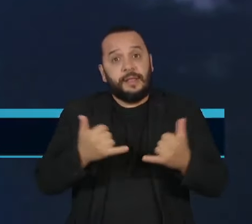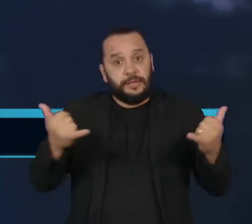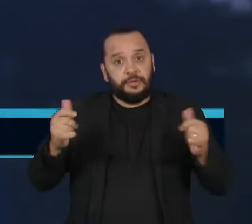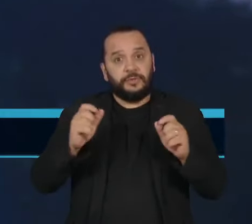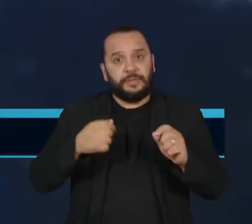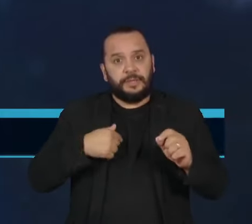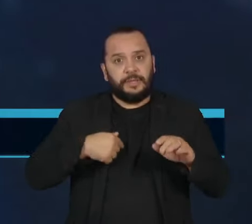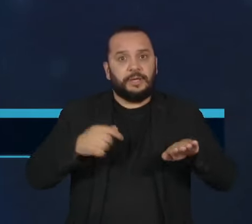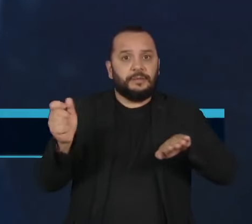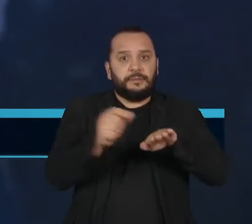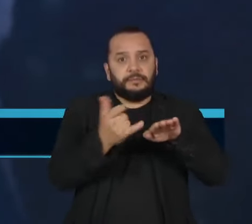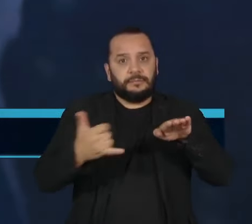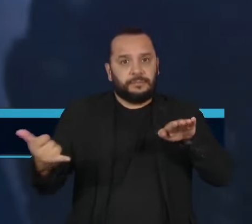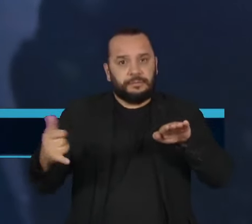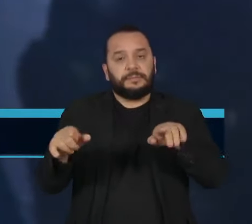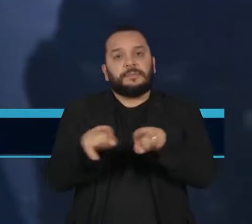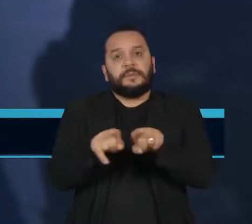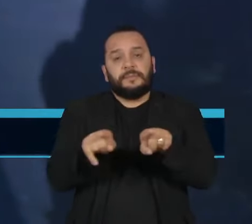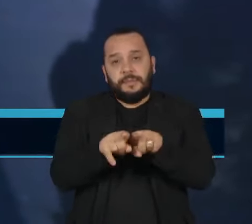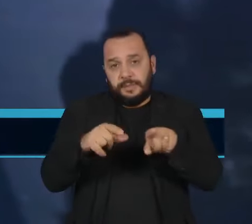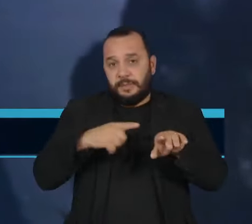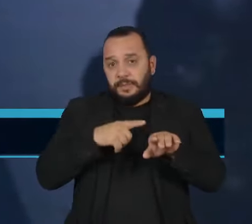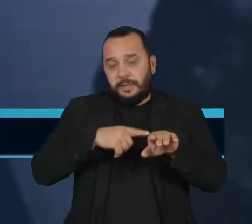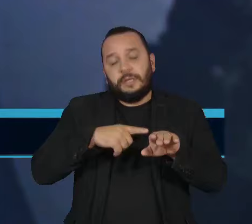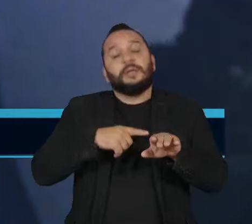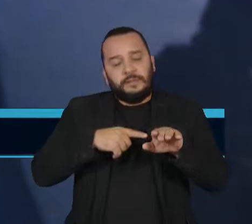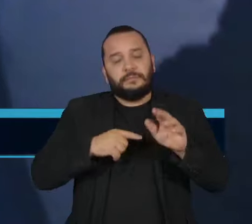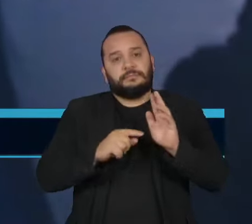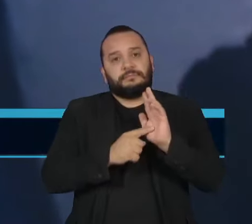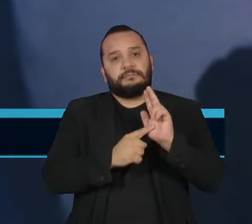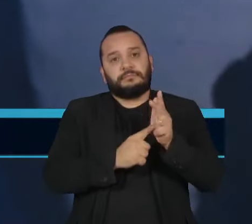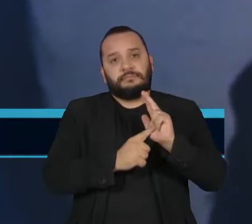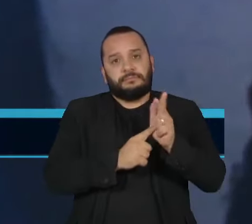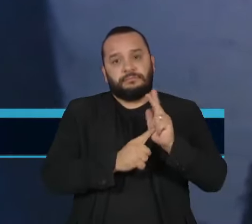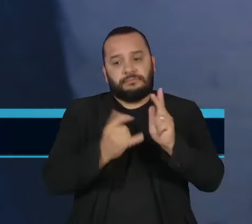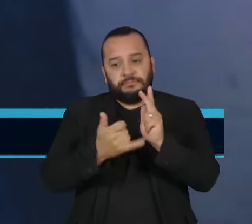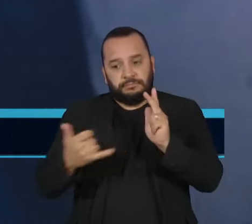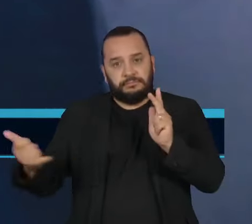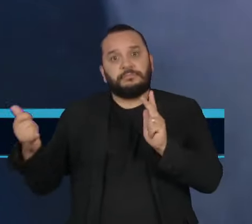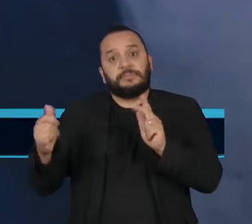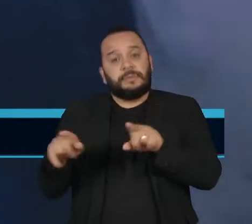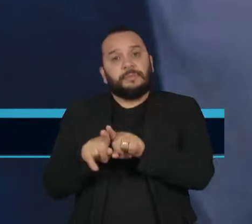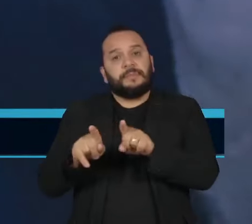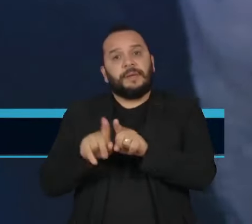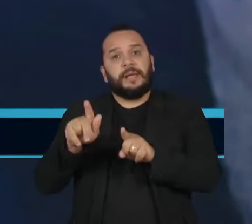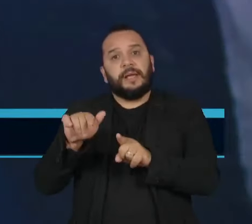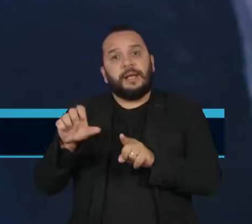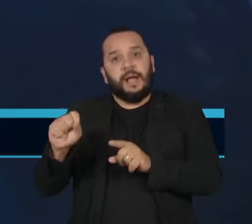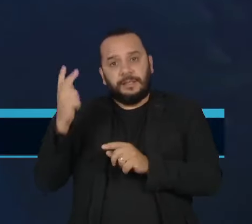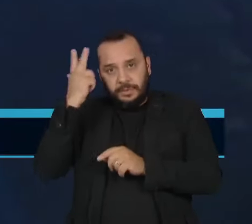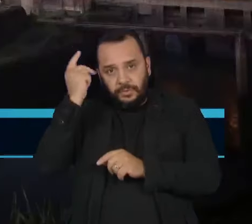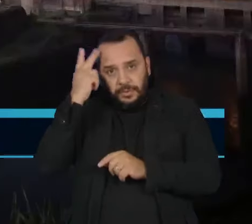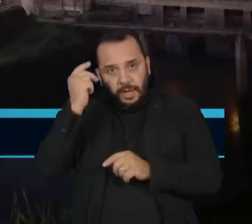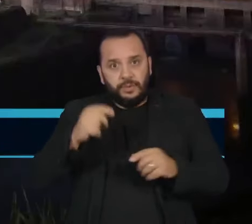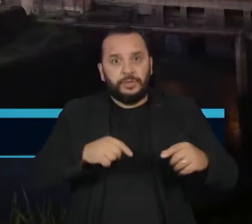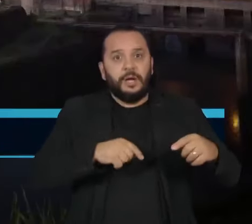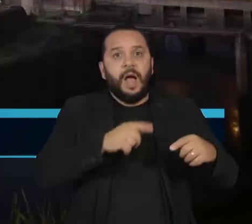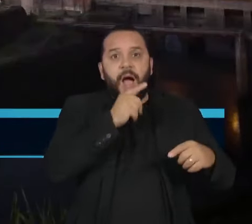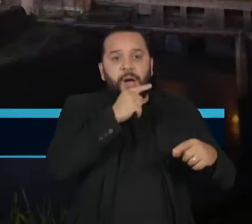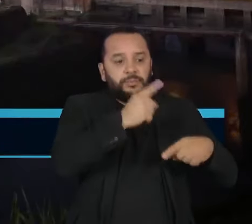solar e gás natural nos próximos 10 anos enquanto a geração de hidroelétricas deve cair para menos da